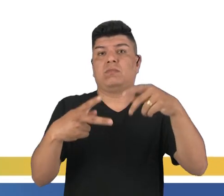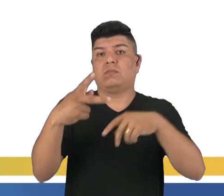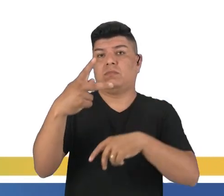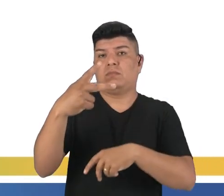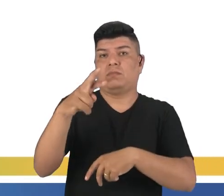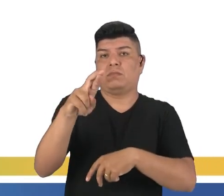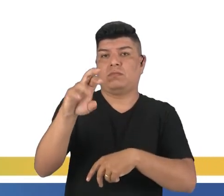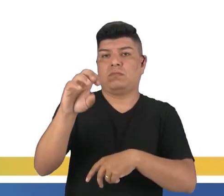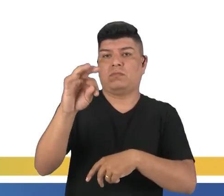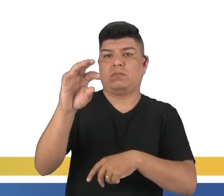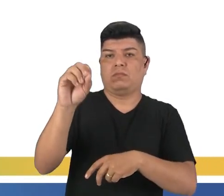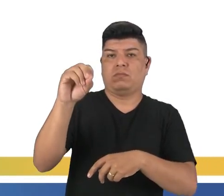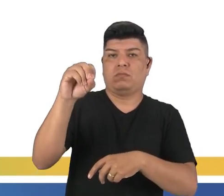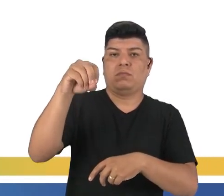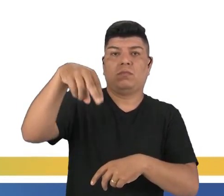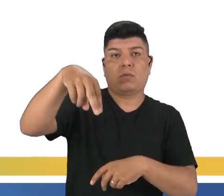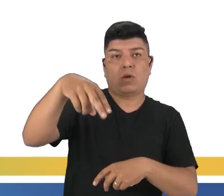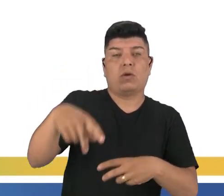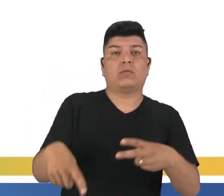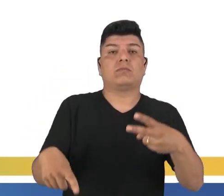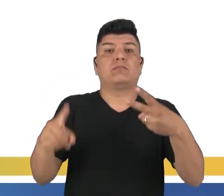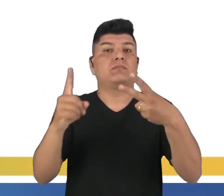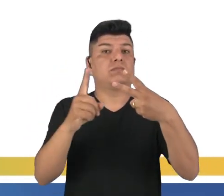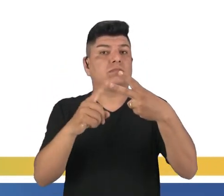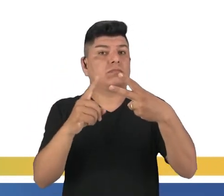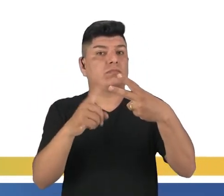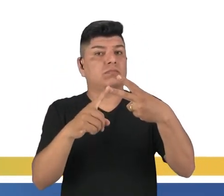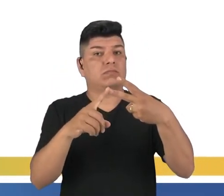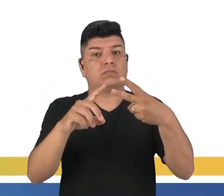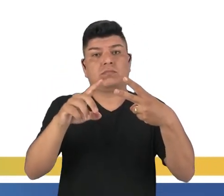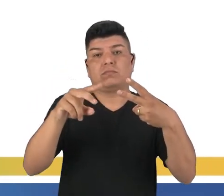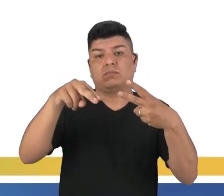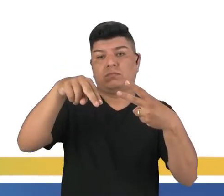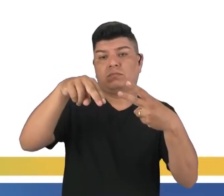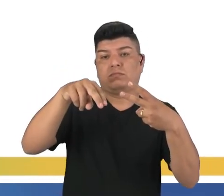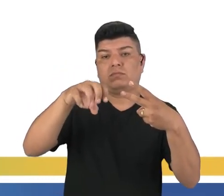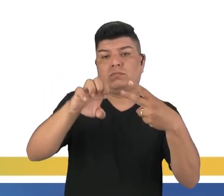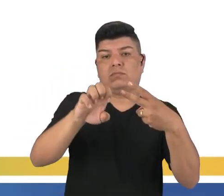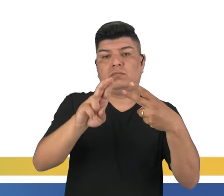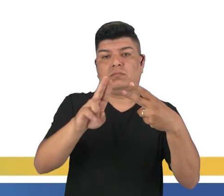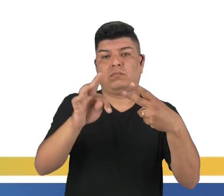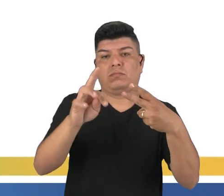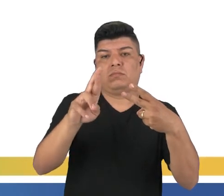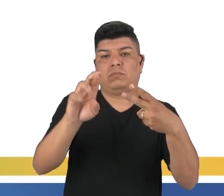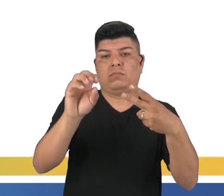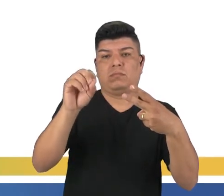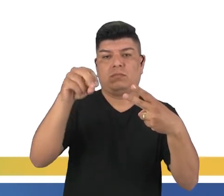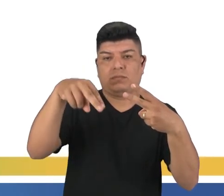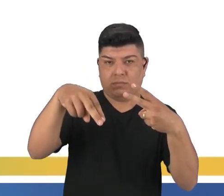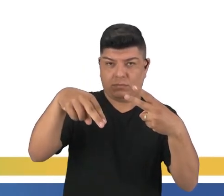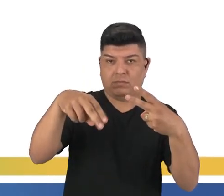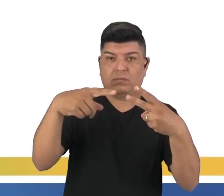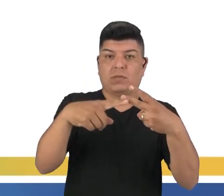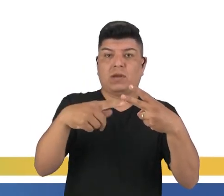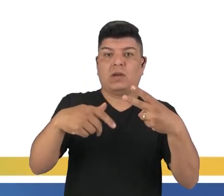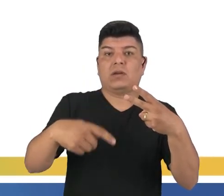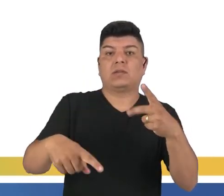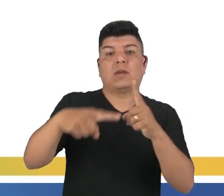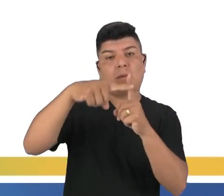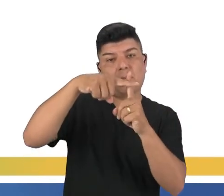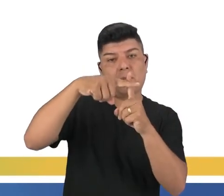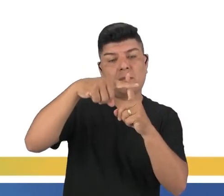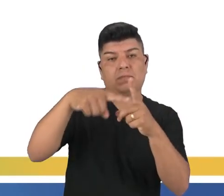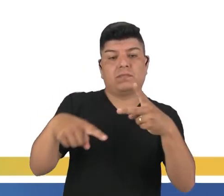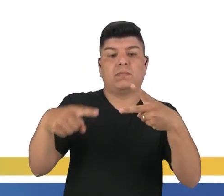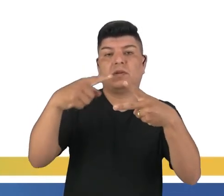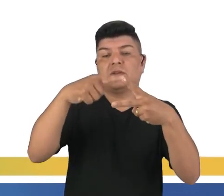partículas consideradas maiores, né? São os prótons e os nêutrons. Os prótons possuem carga elétrica positiva, agora os nêutrons são